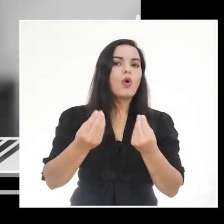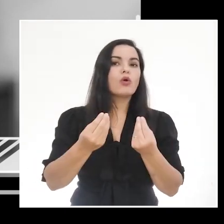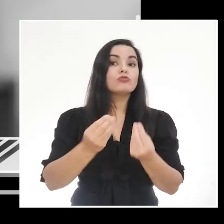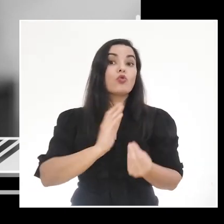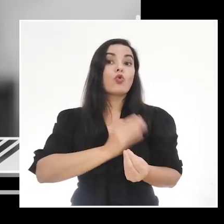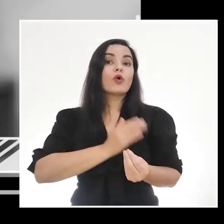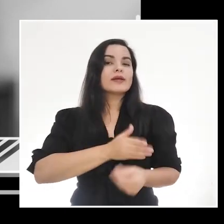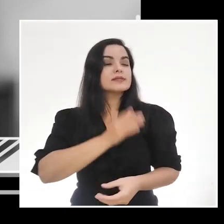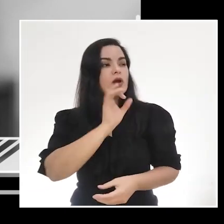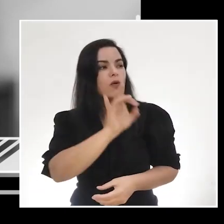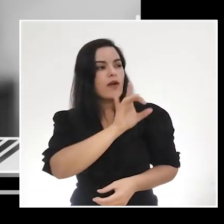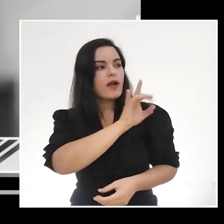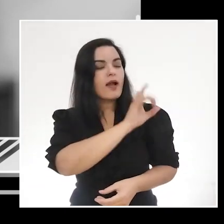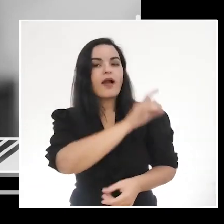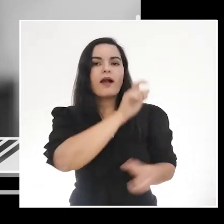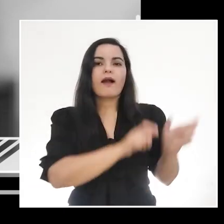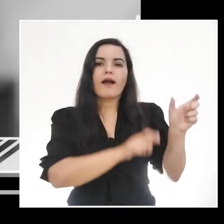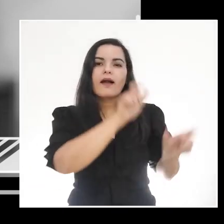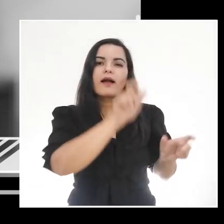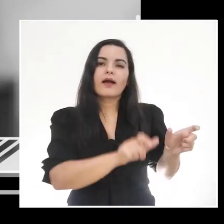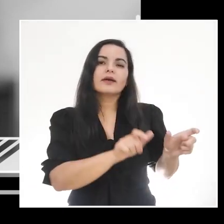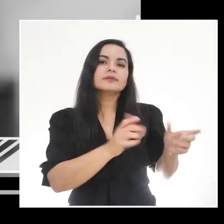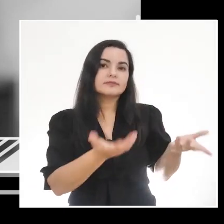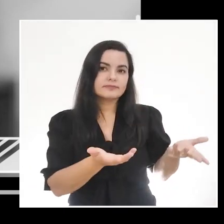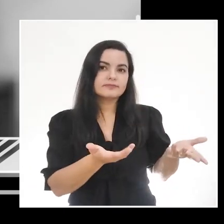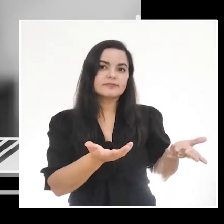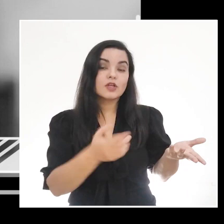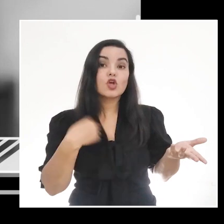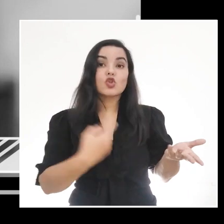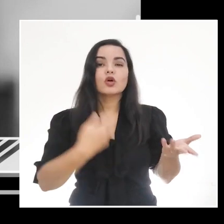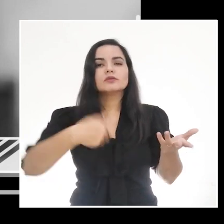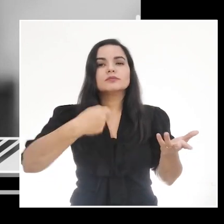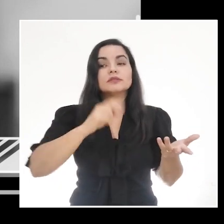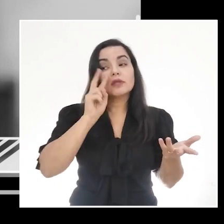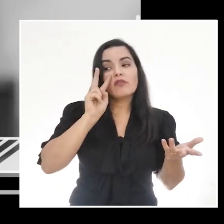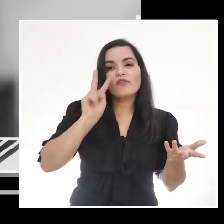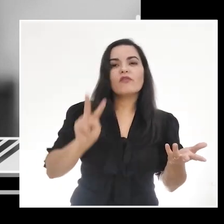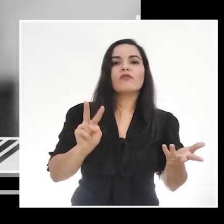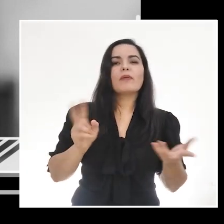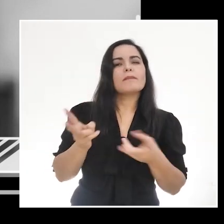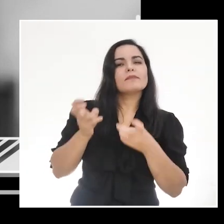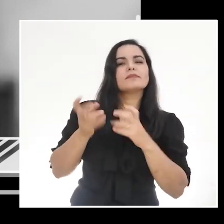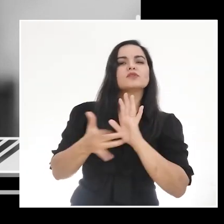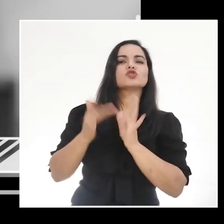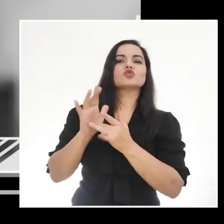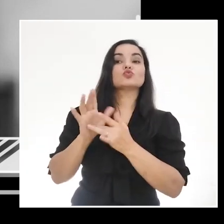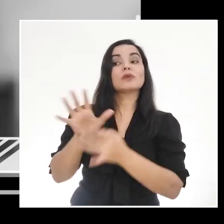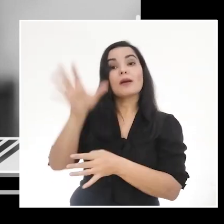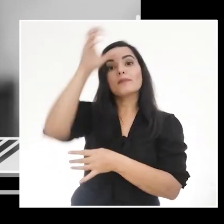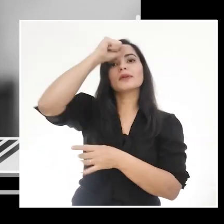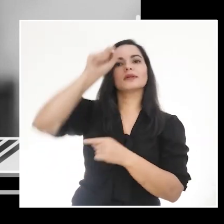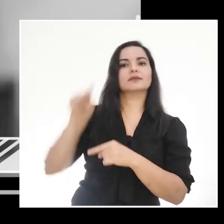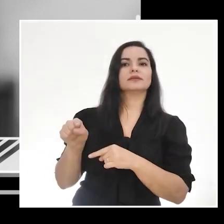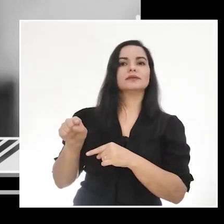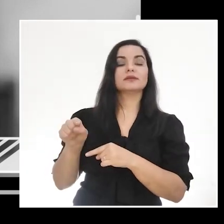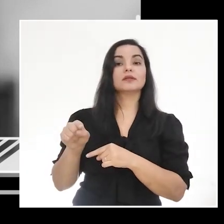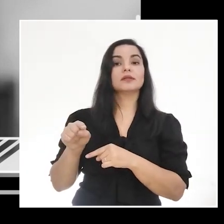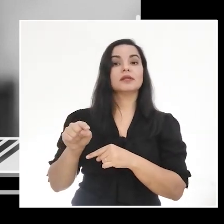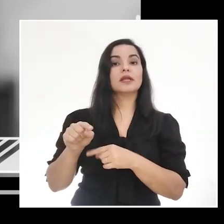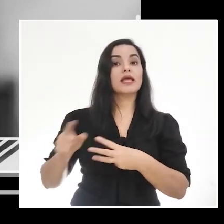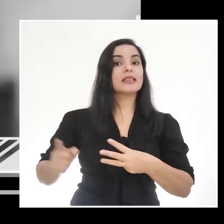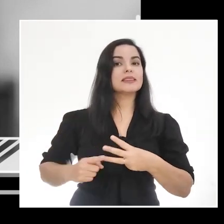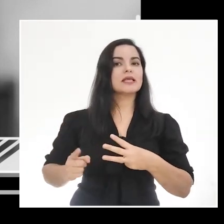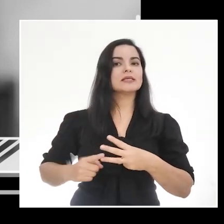os princípios que ele usou estavam centrados em como o coração daqueles homens era. Então nós temos muito o